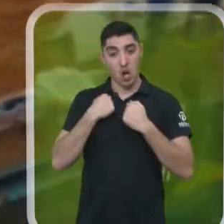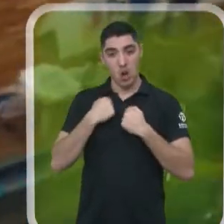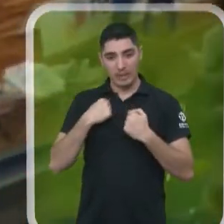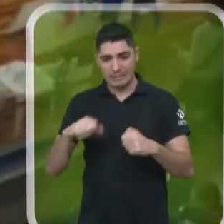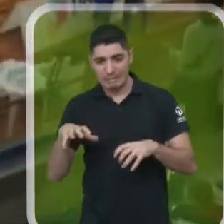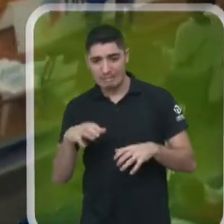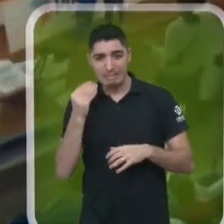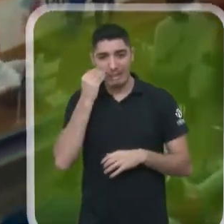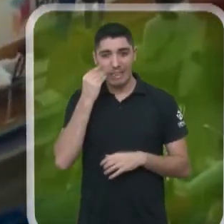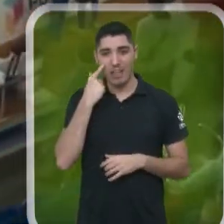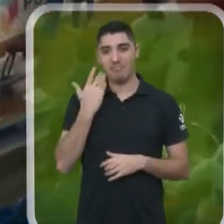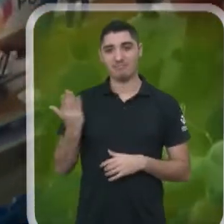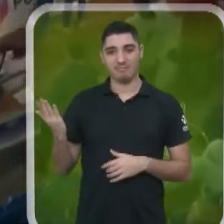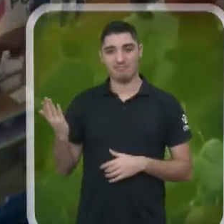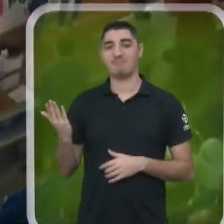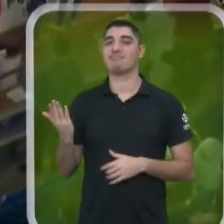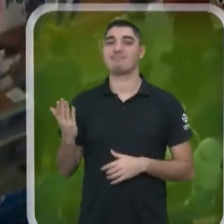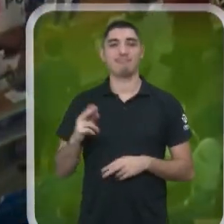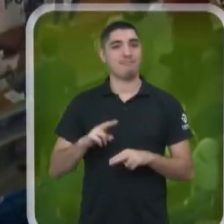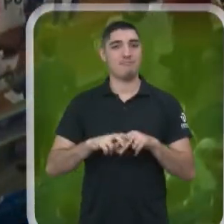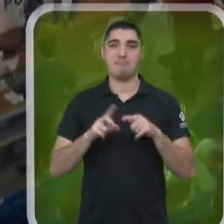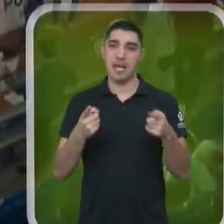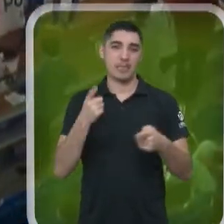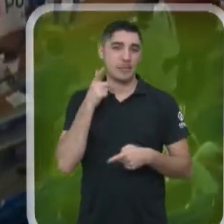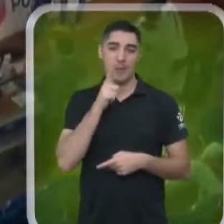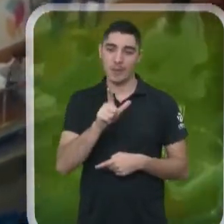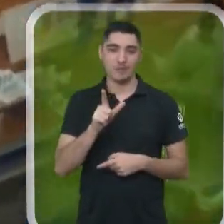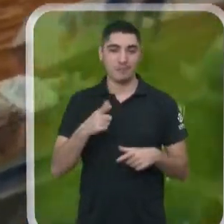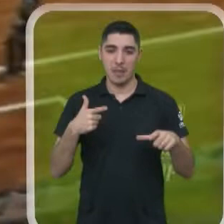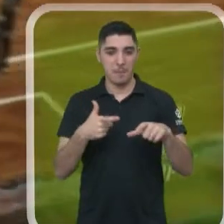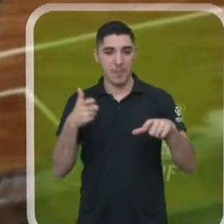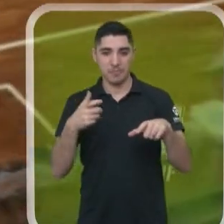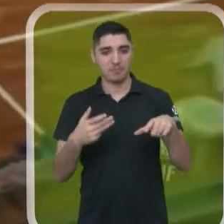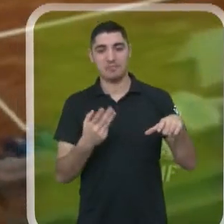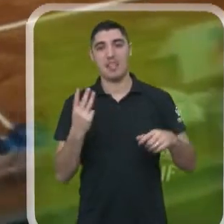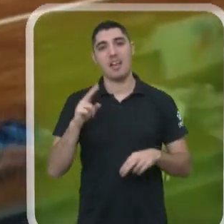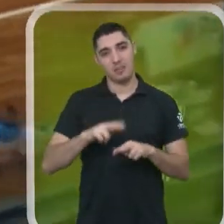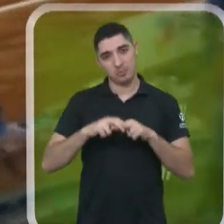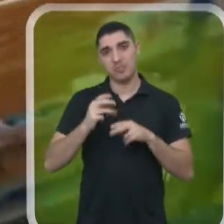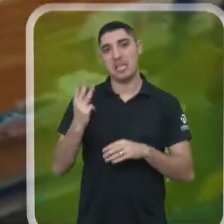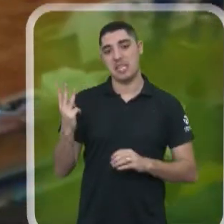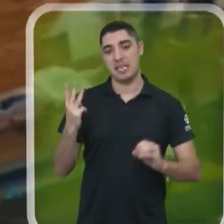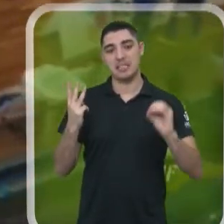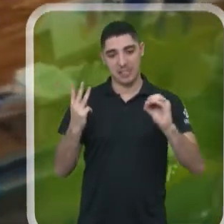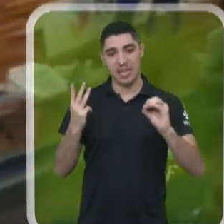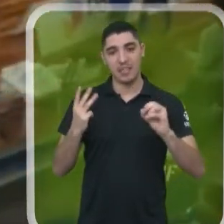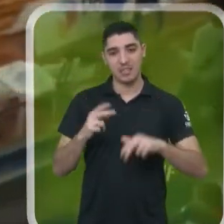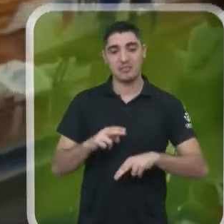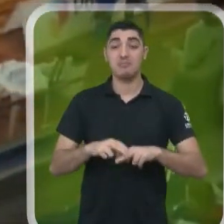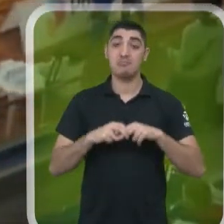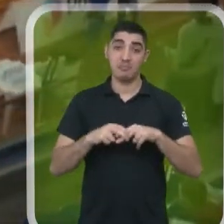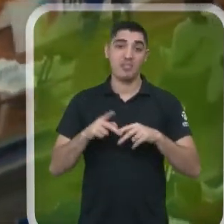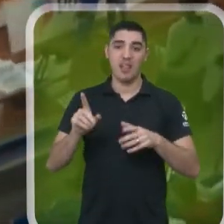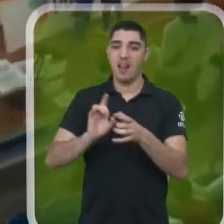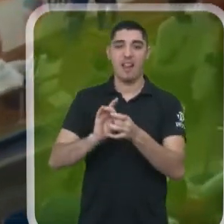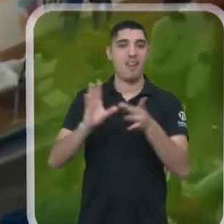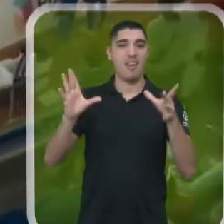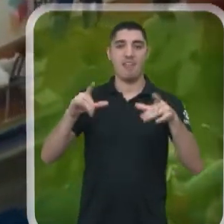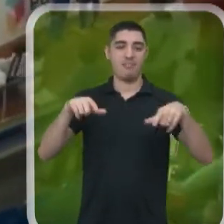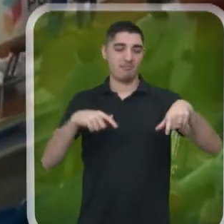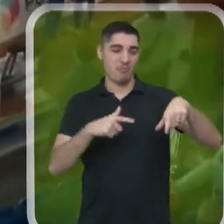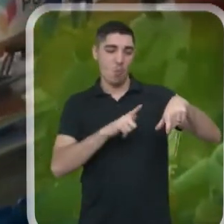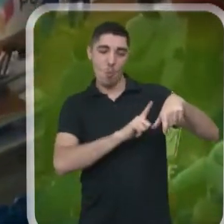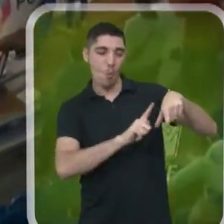Barbosinha mesmo seguro ali pelo goleiro linha do São José e foi lá e tocou para o fundo das redes Gol livre foi lá